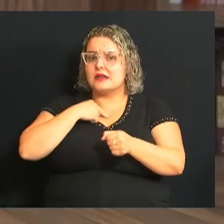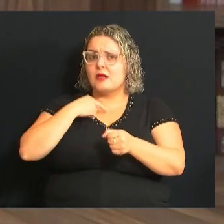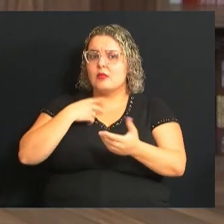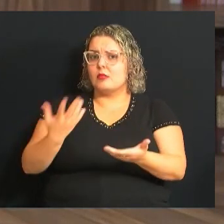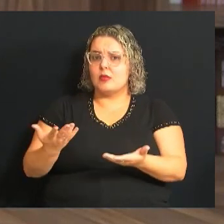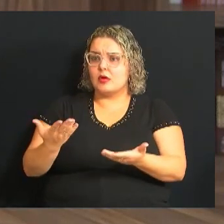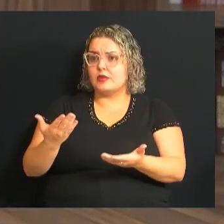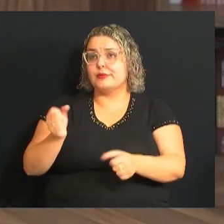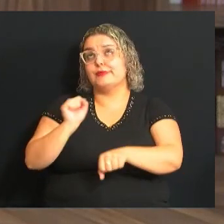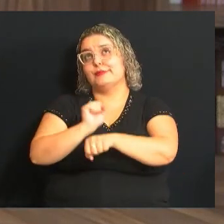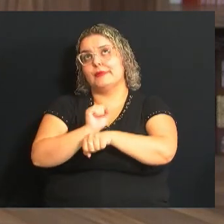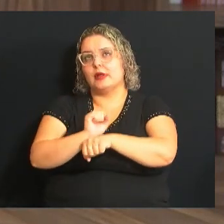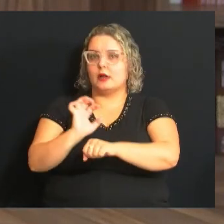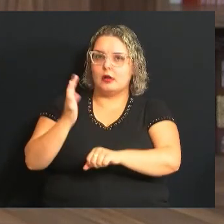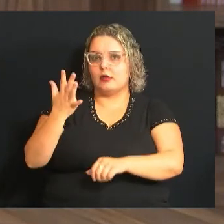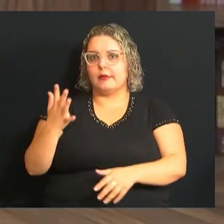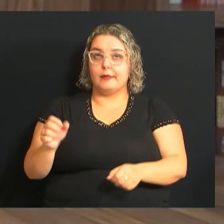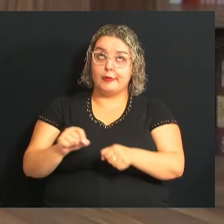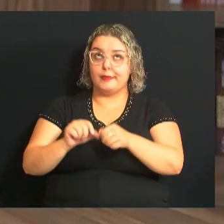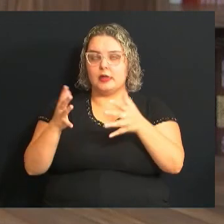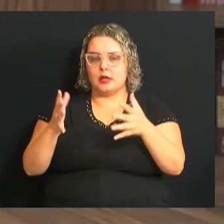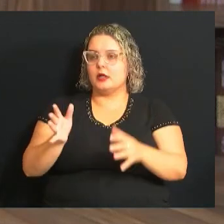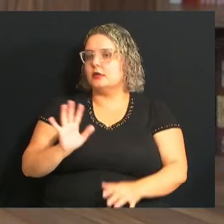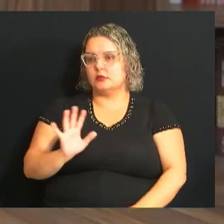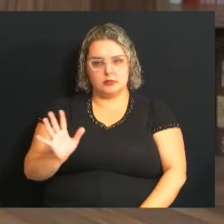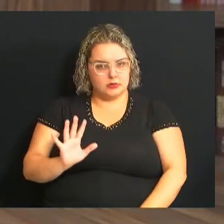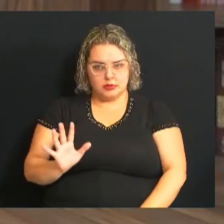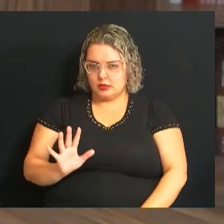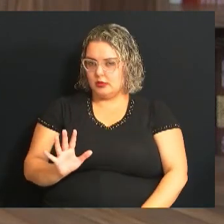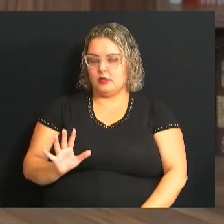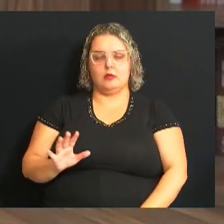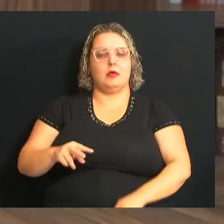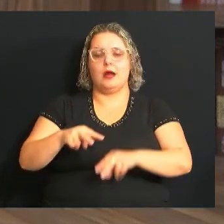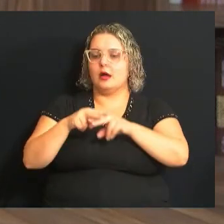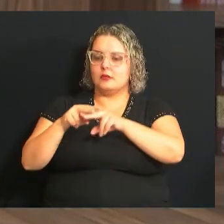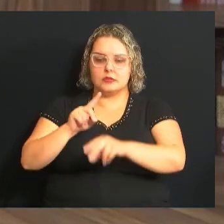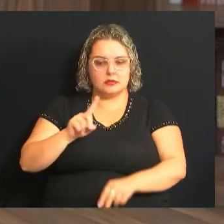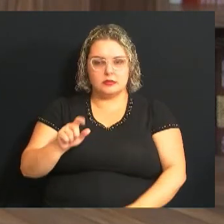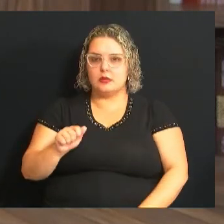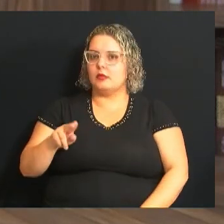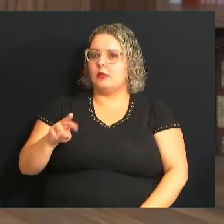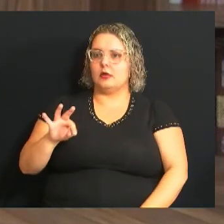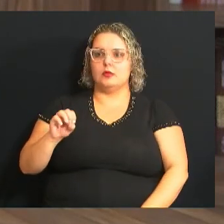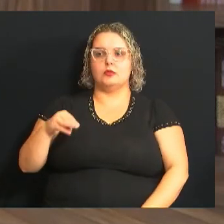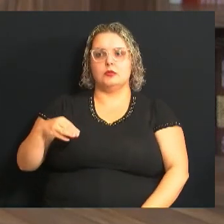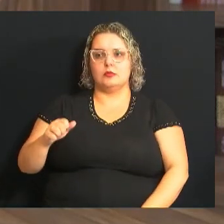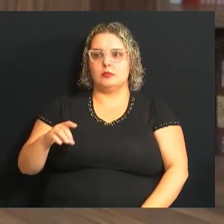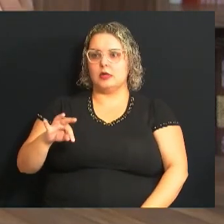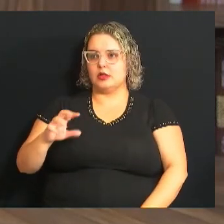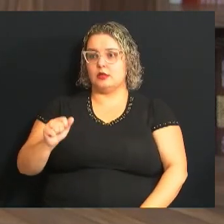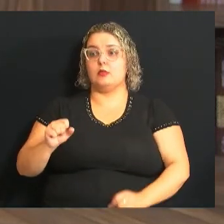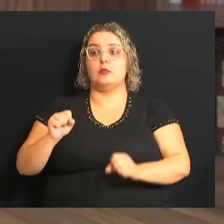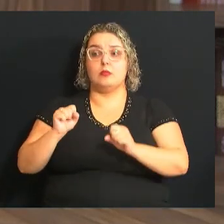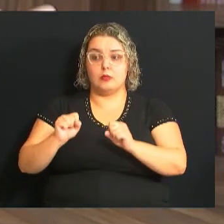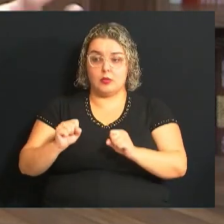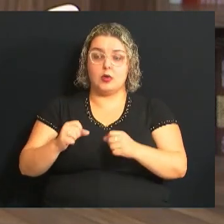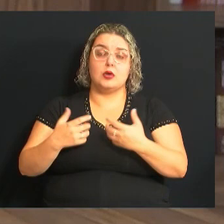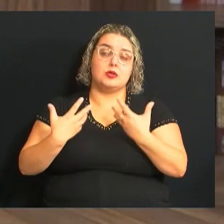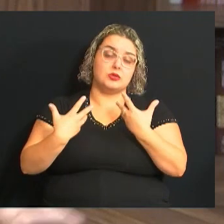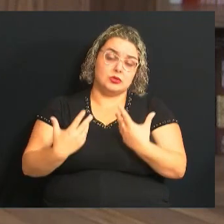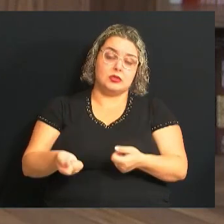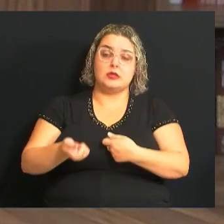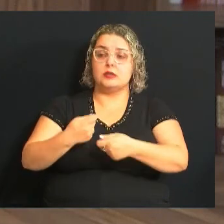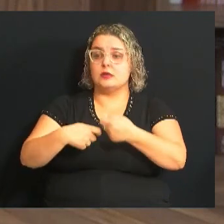céu. Não, a revisão não vai ser feita automaticamente. Pode ser que seja concedida, pode ser aceita administrativamente